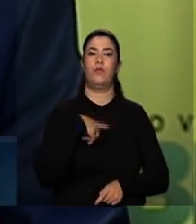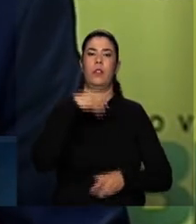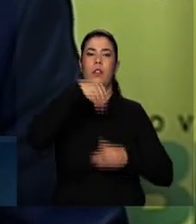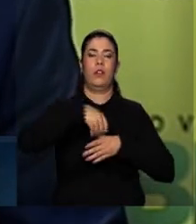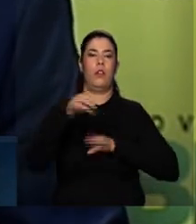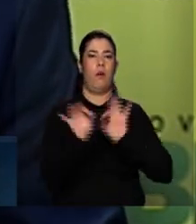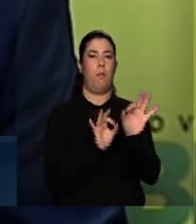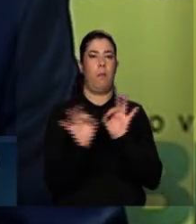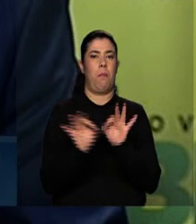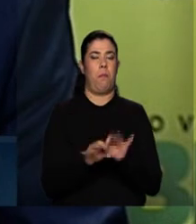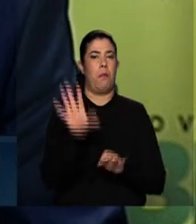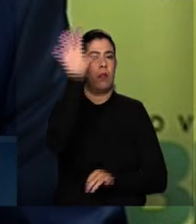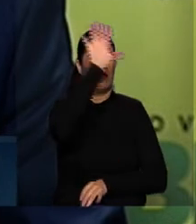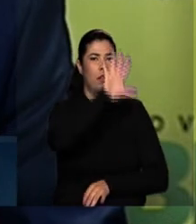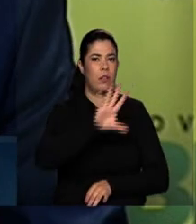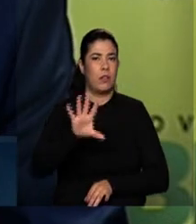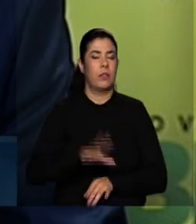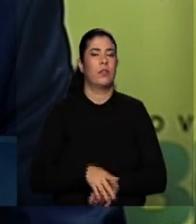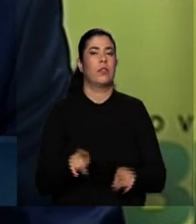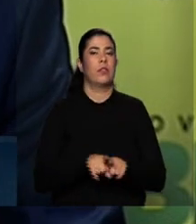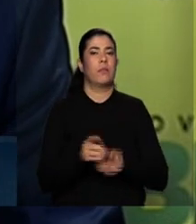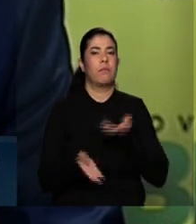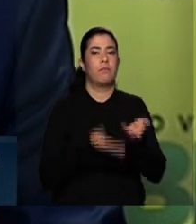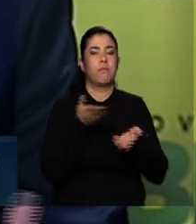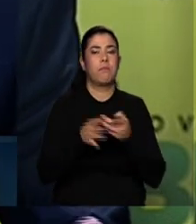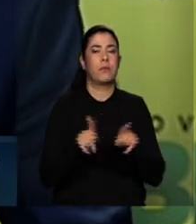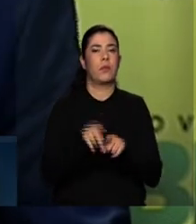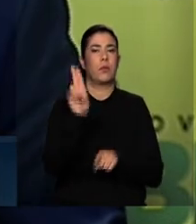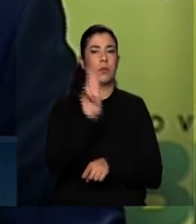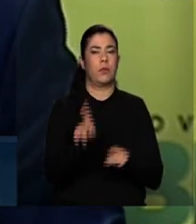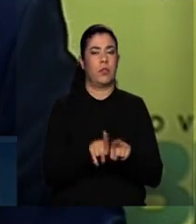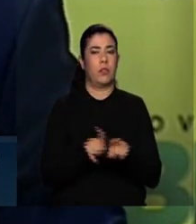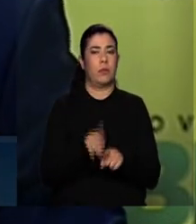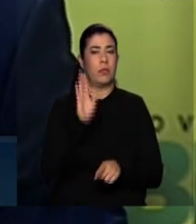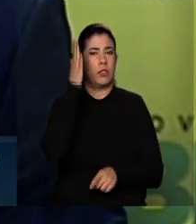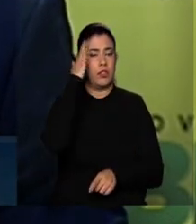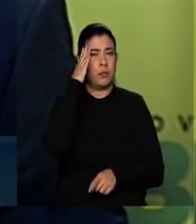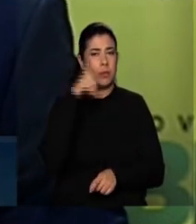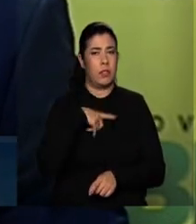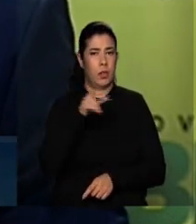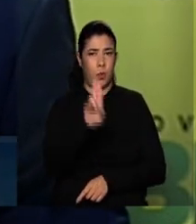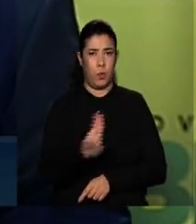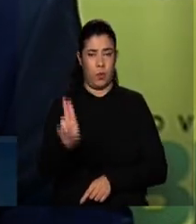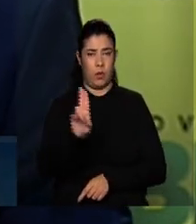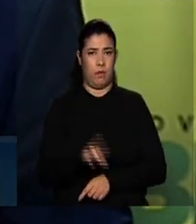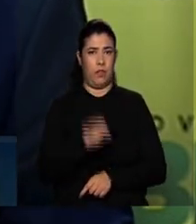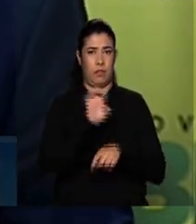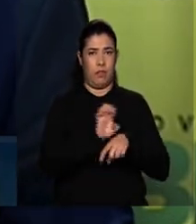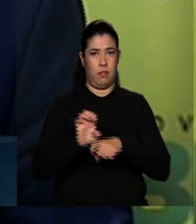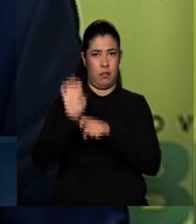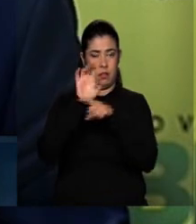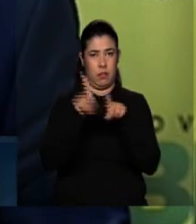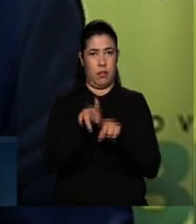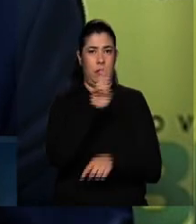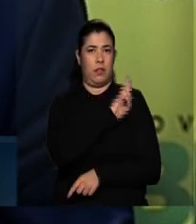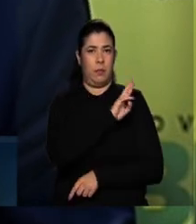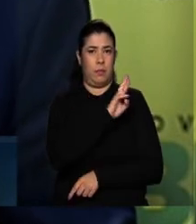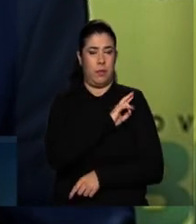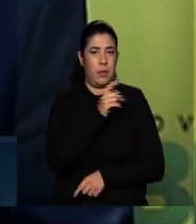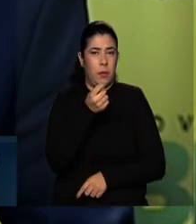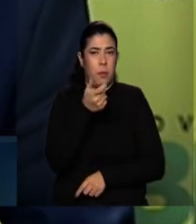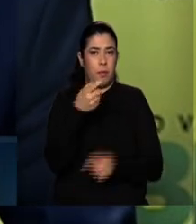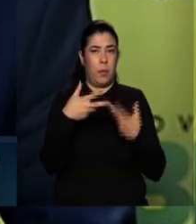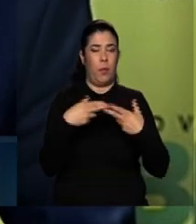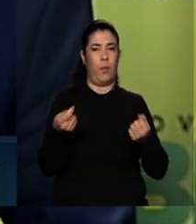plano de investimento, o plano de expansão das universidades, aliás, inclusive as universidades estaduais e municipais respondendo um pouquinho